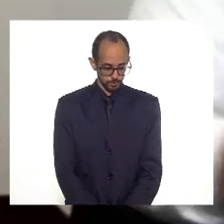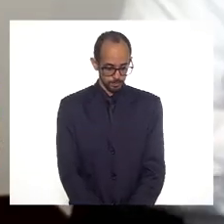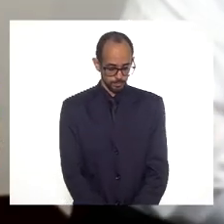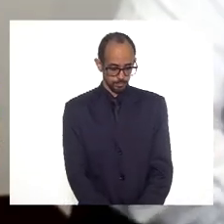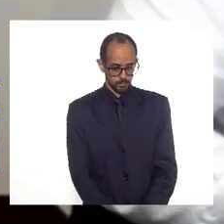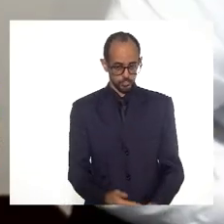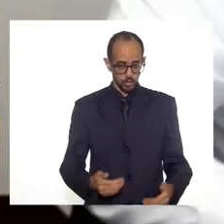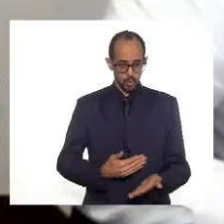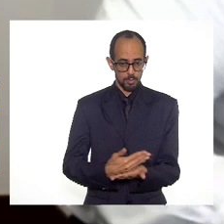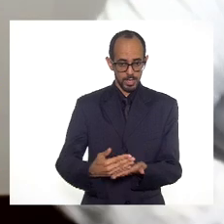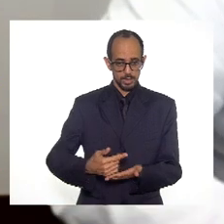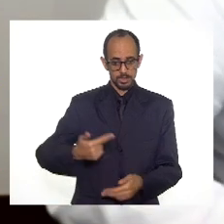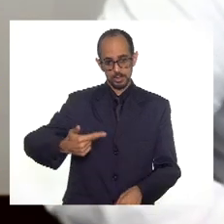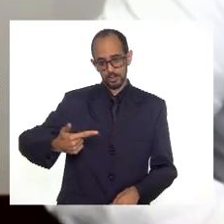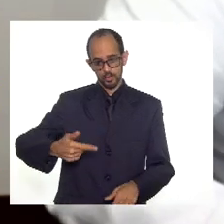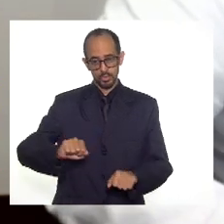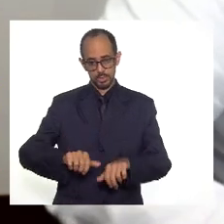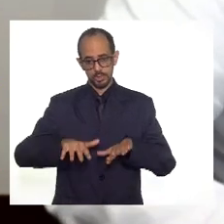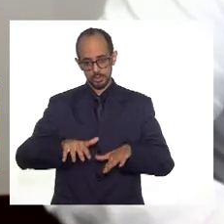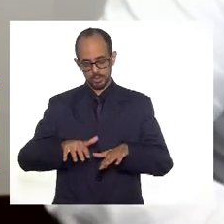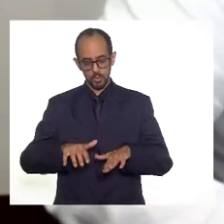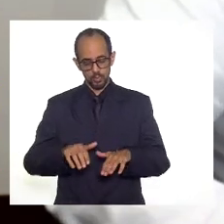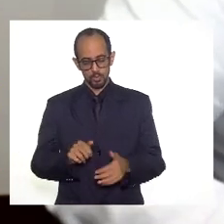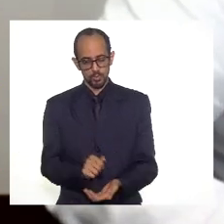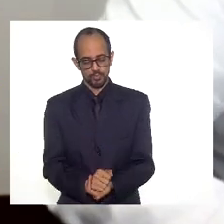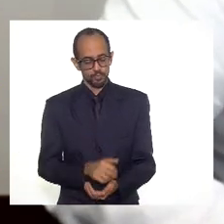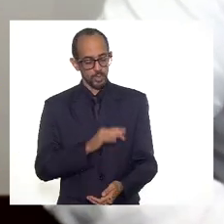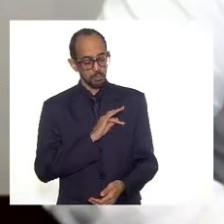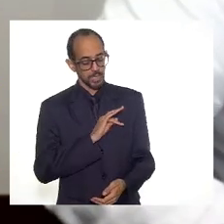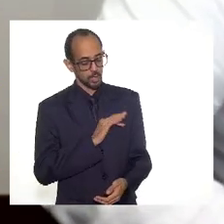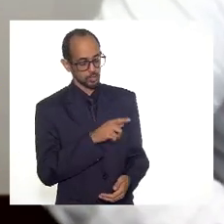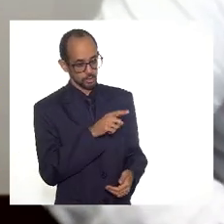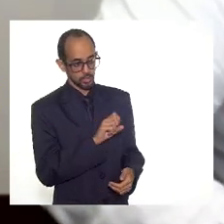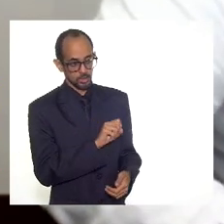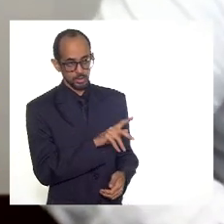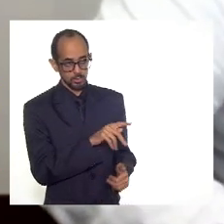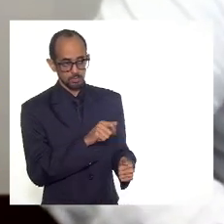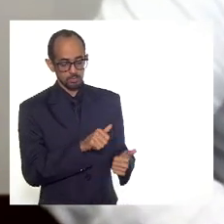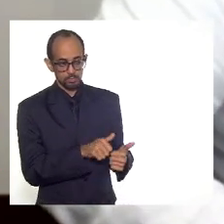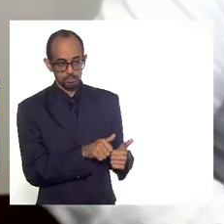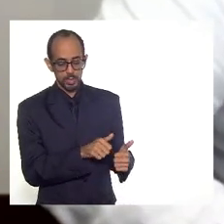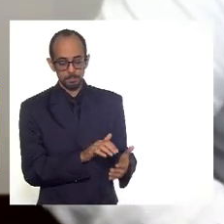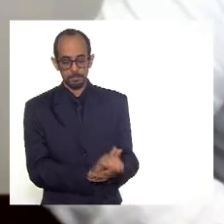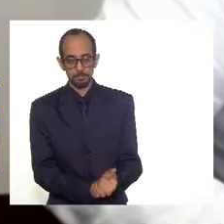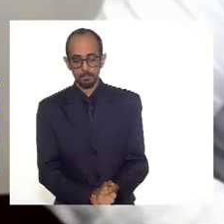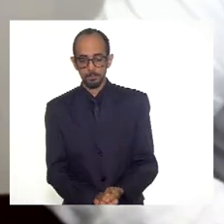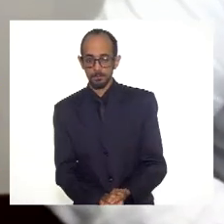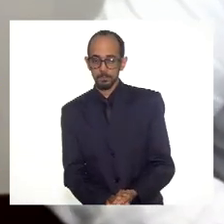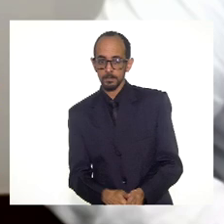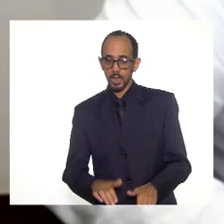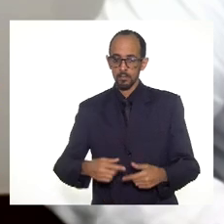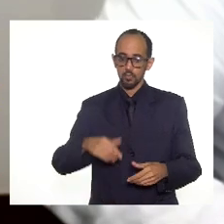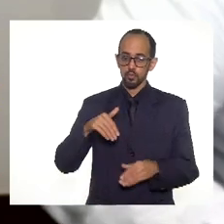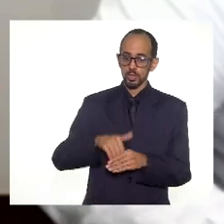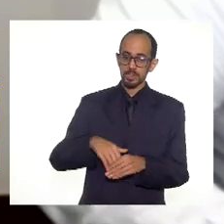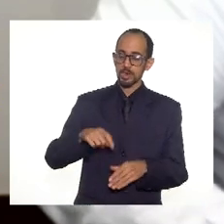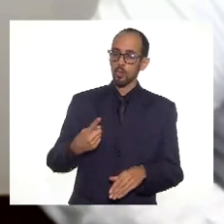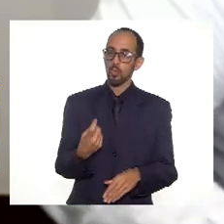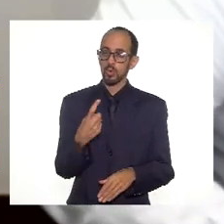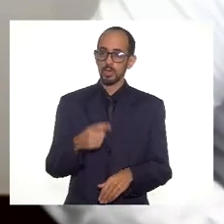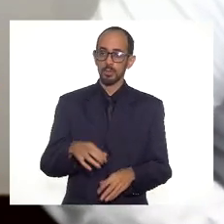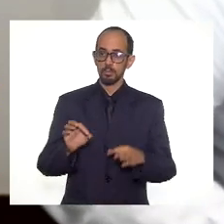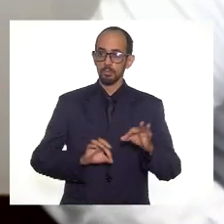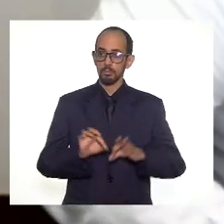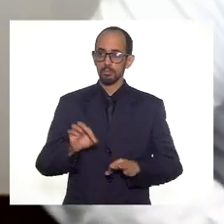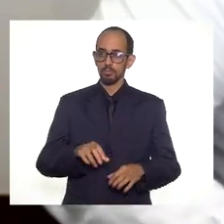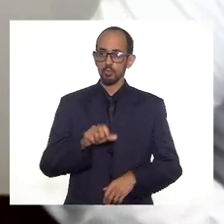sessão, pode ficar tranquila, deputada. Anuncio, em regime de urgência, em votação e discussão única, projeto de lei 4126